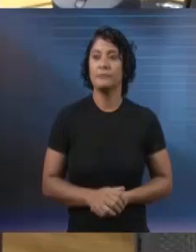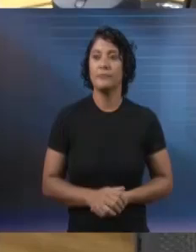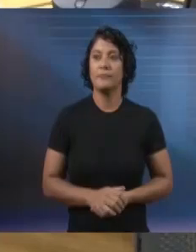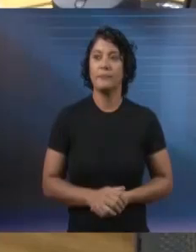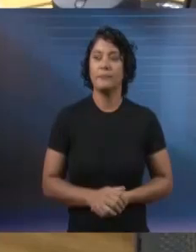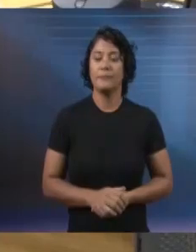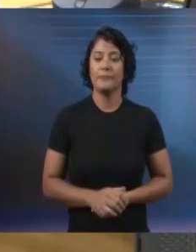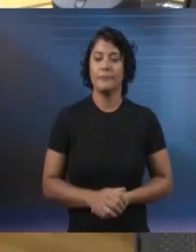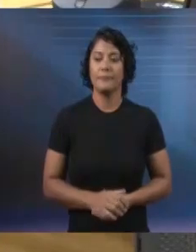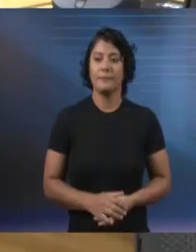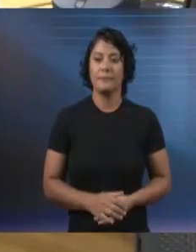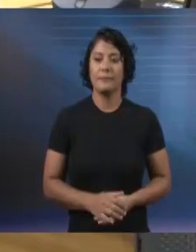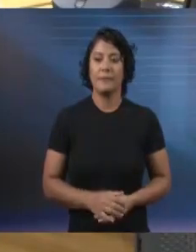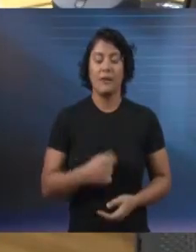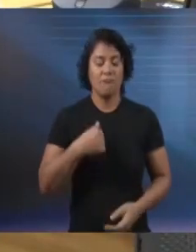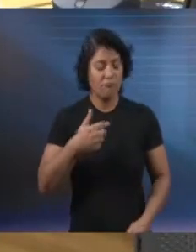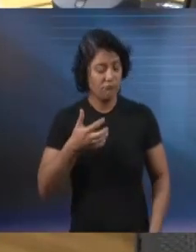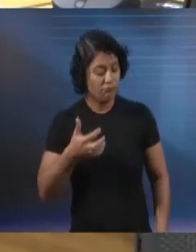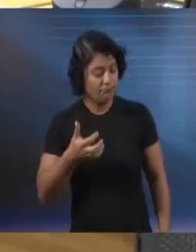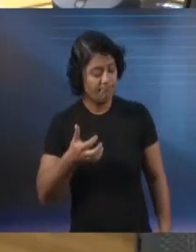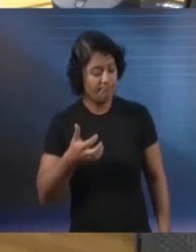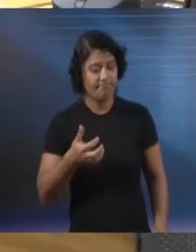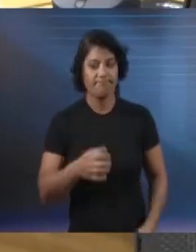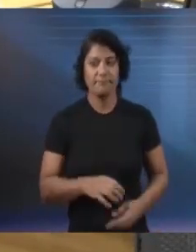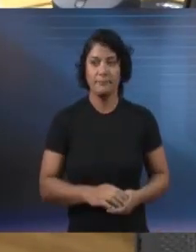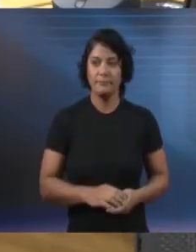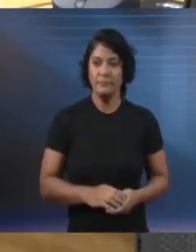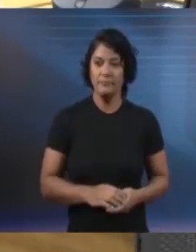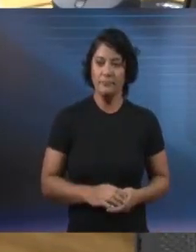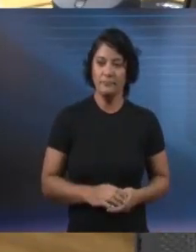Eu quero ressaltar aqui